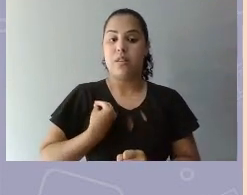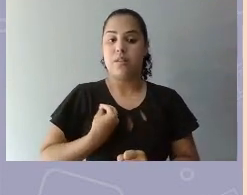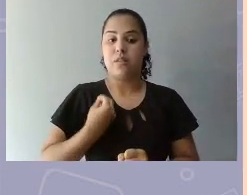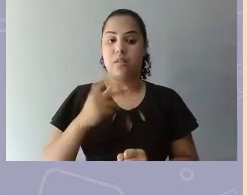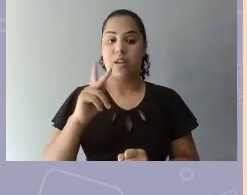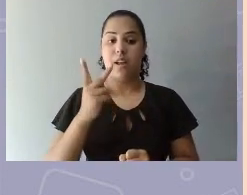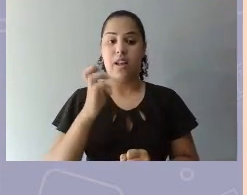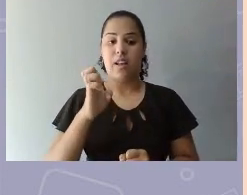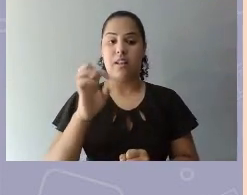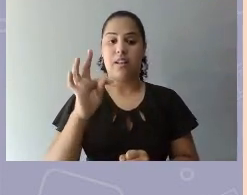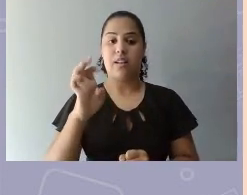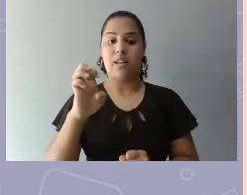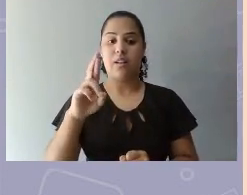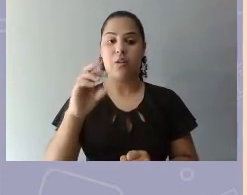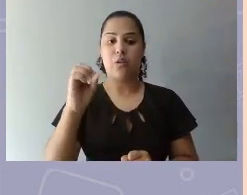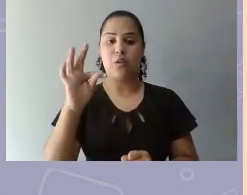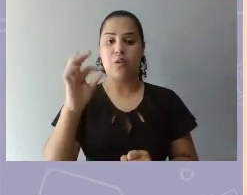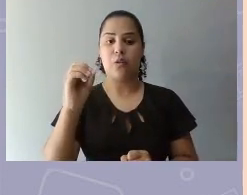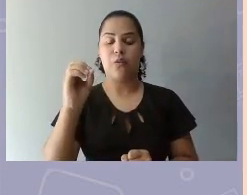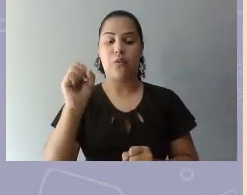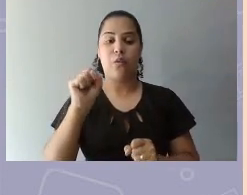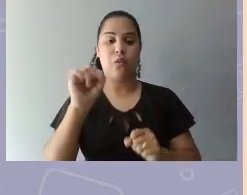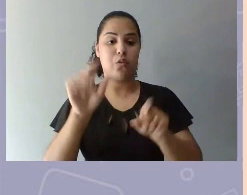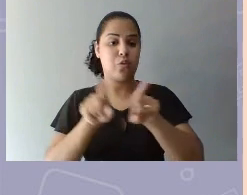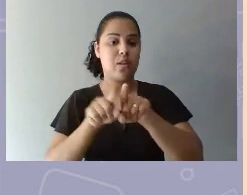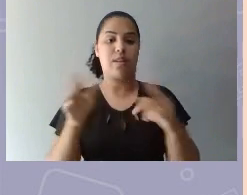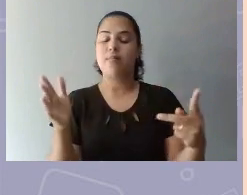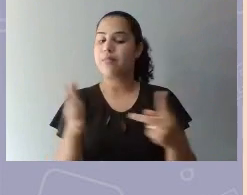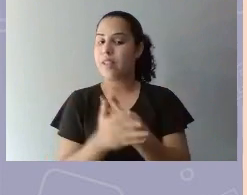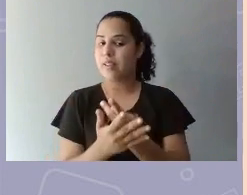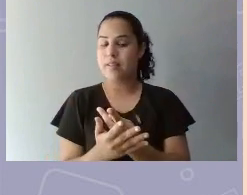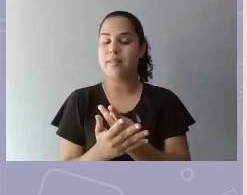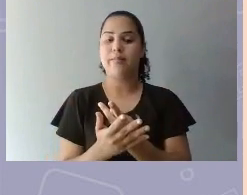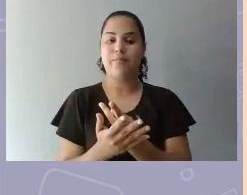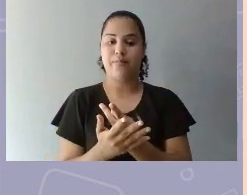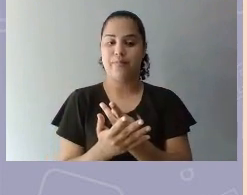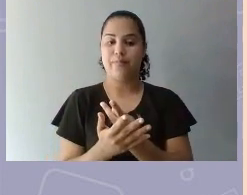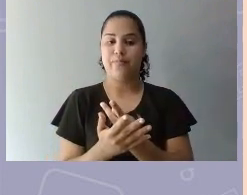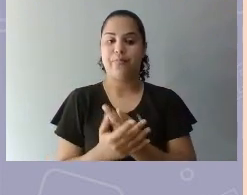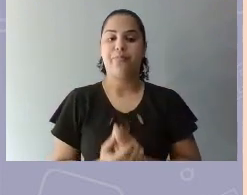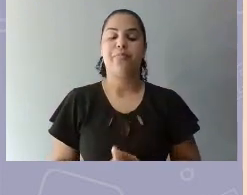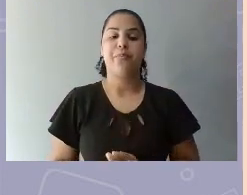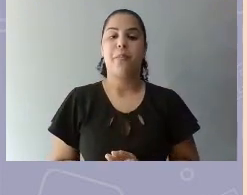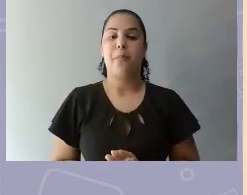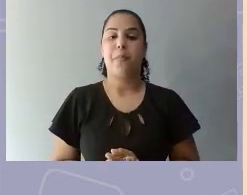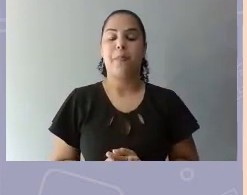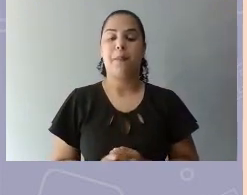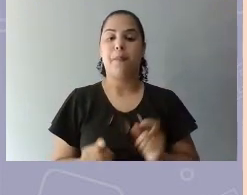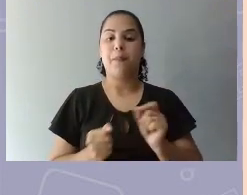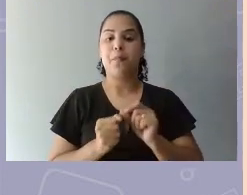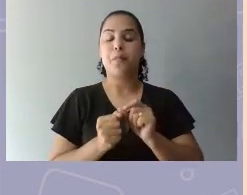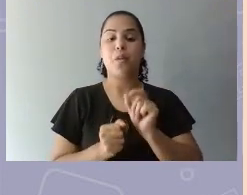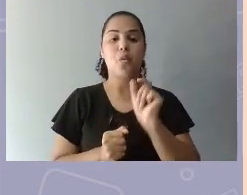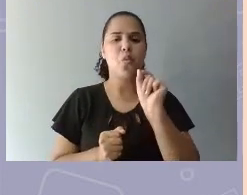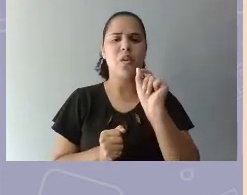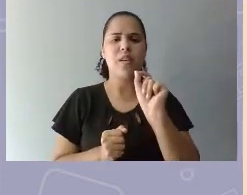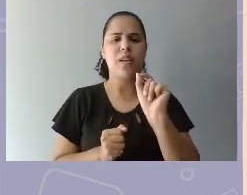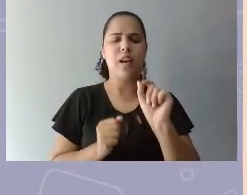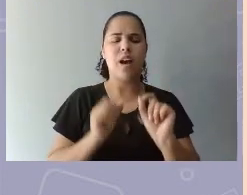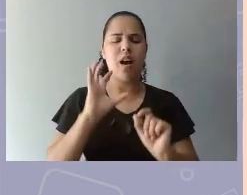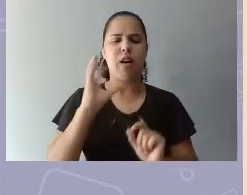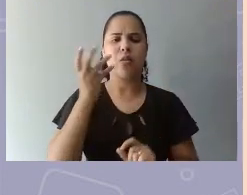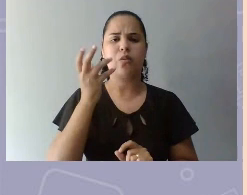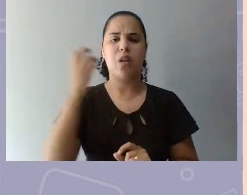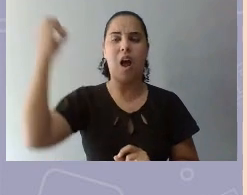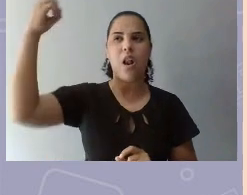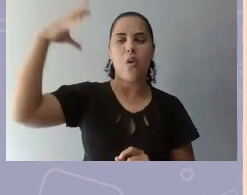erradíssimo a fotossíntese ela é um processo exclusivo dos seres autotróficos aquele processo que eles vão utilizar a luz